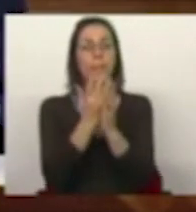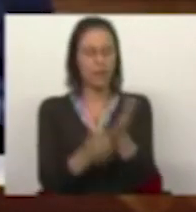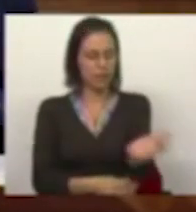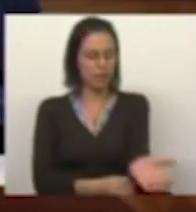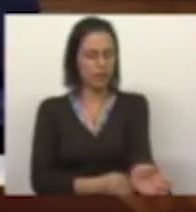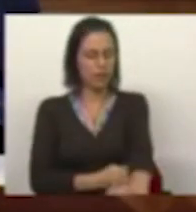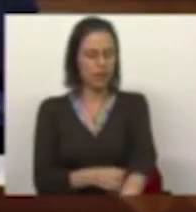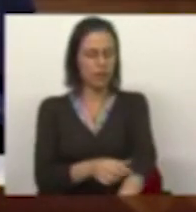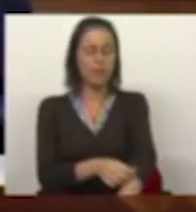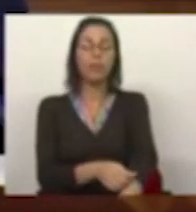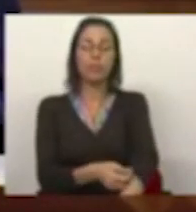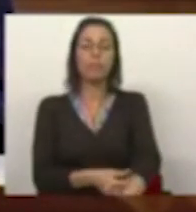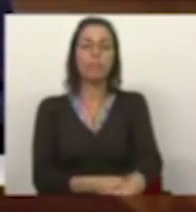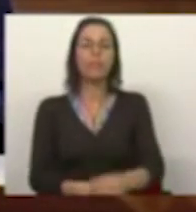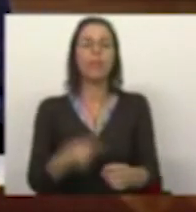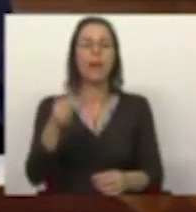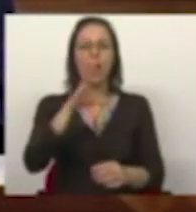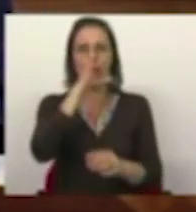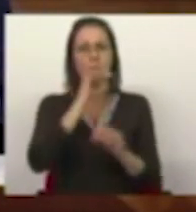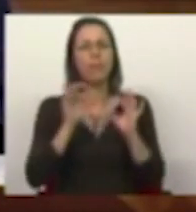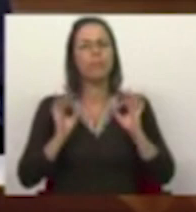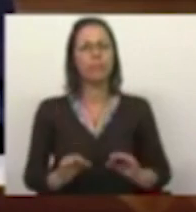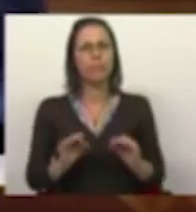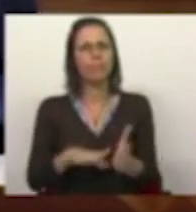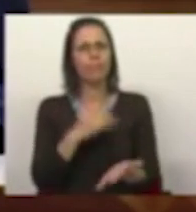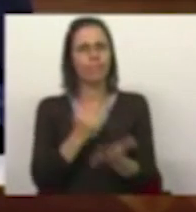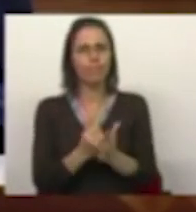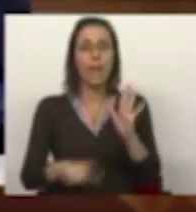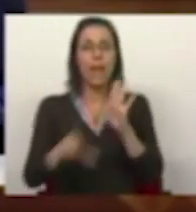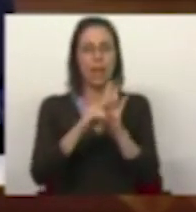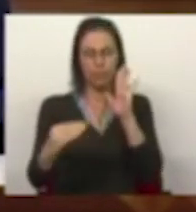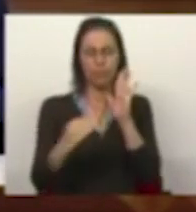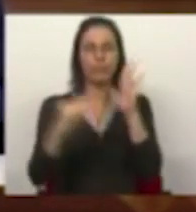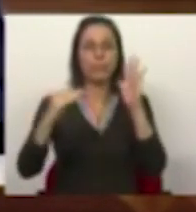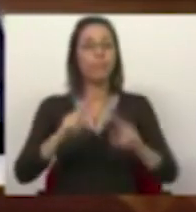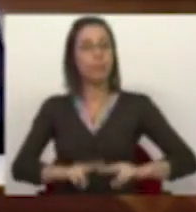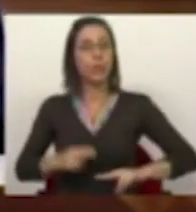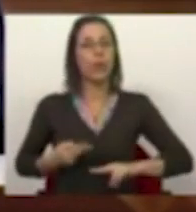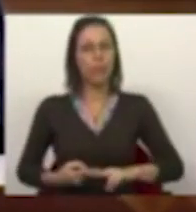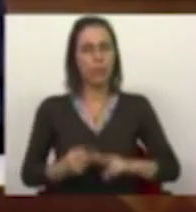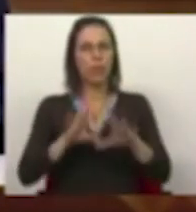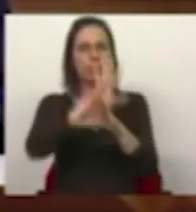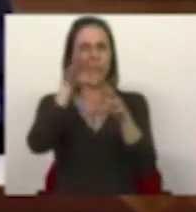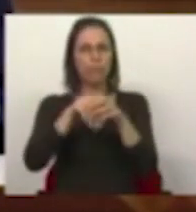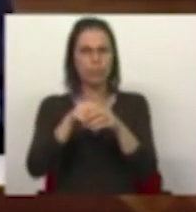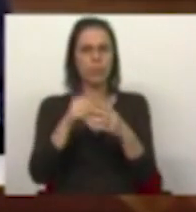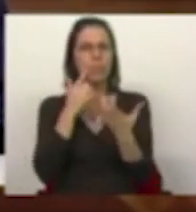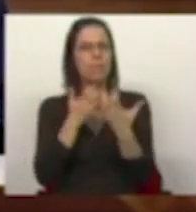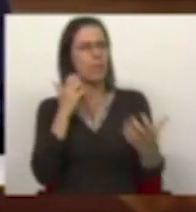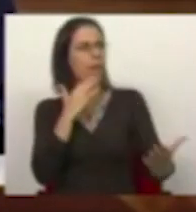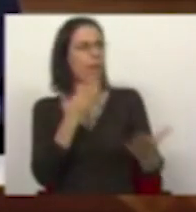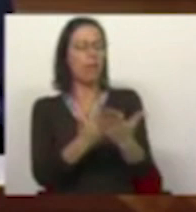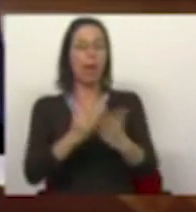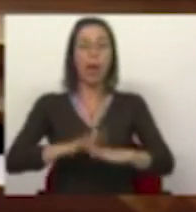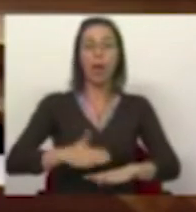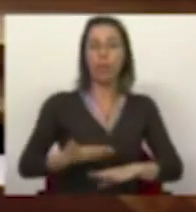tomadas na anterior legislatura sejam definitivamente fixadas na lei, reforçadas na sua abrangência e impacto, com